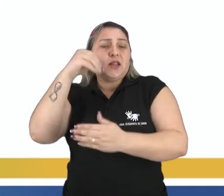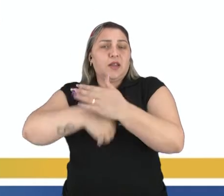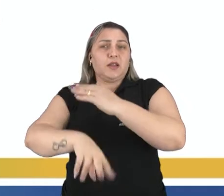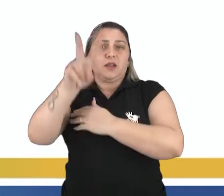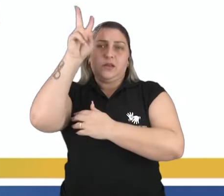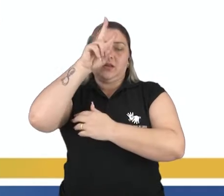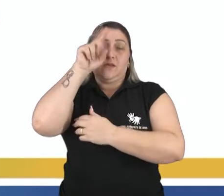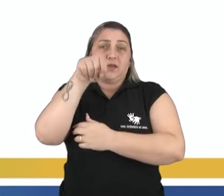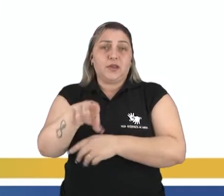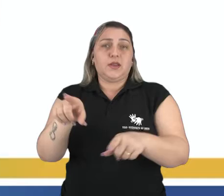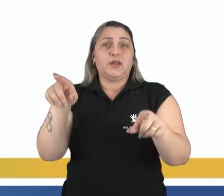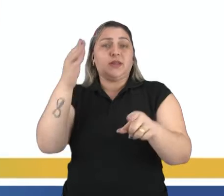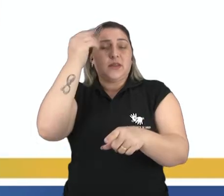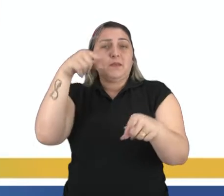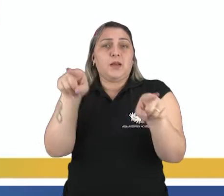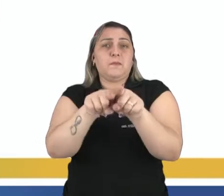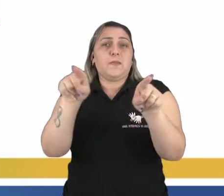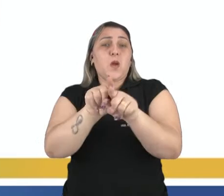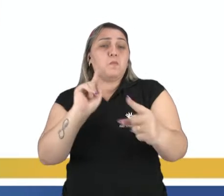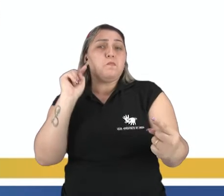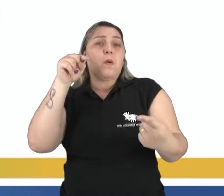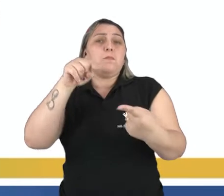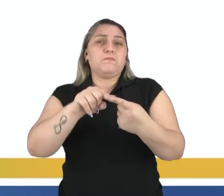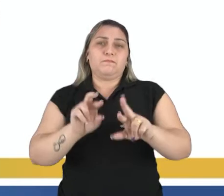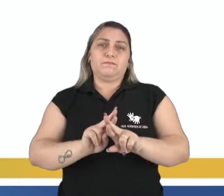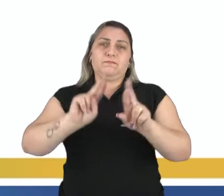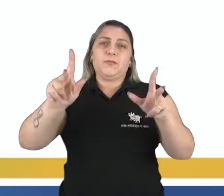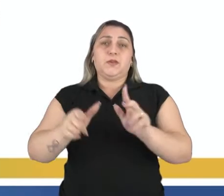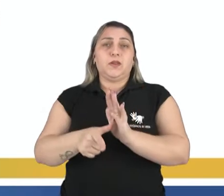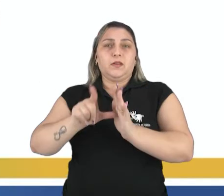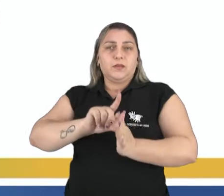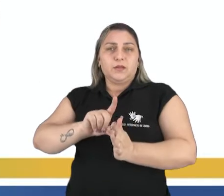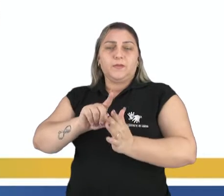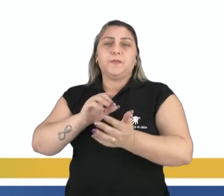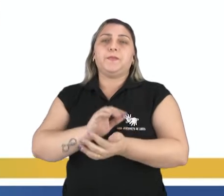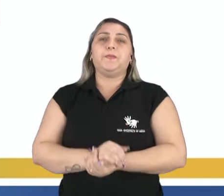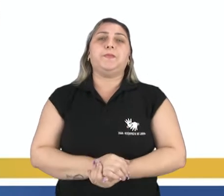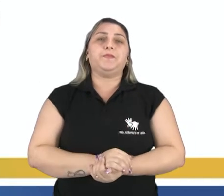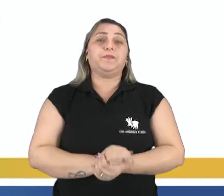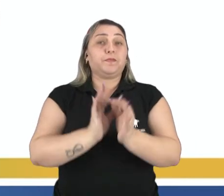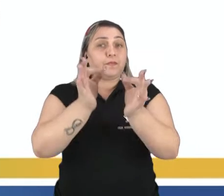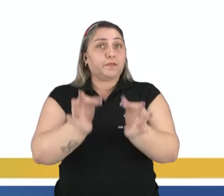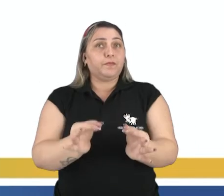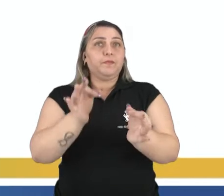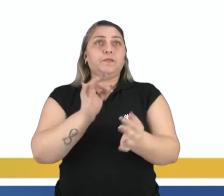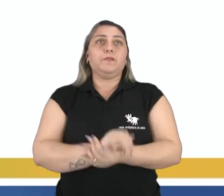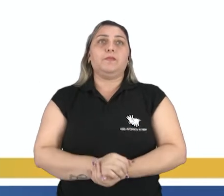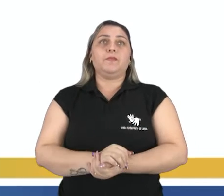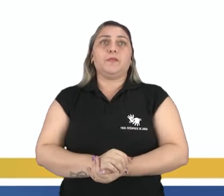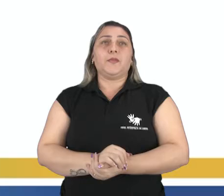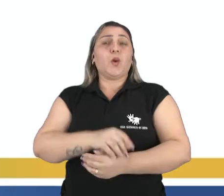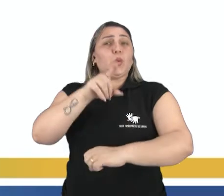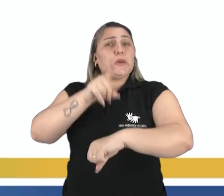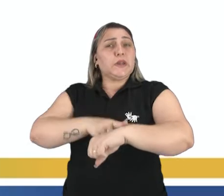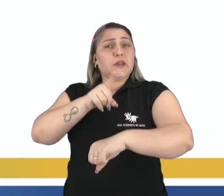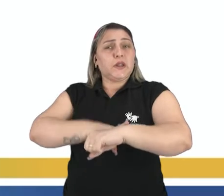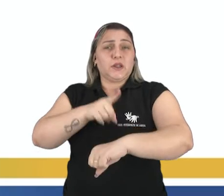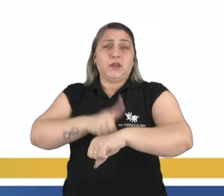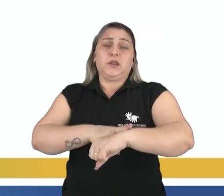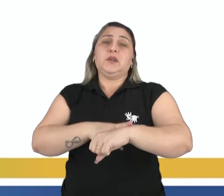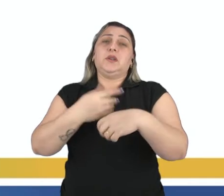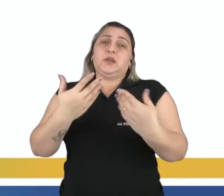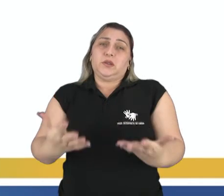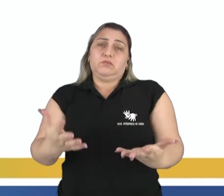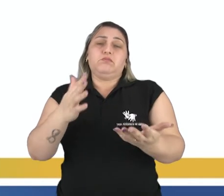história e você sabe onde ele quer chegar, diferente do anterior, né? Tá certo? Então, nós temos também